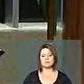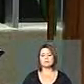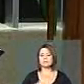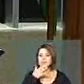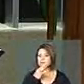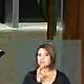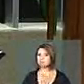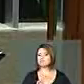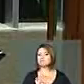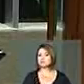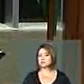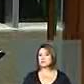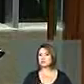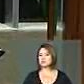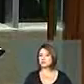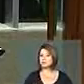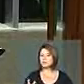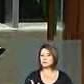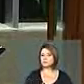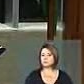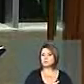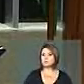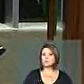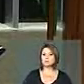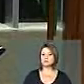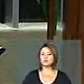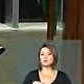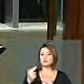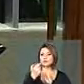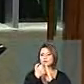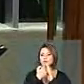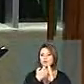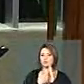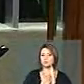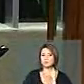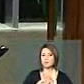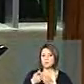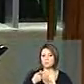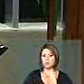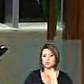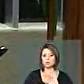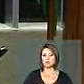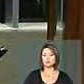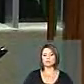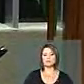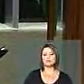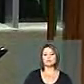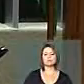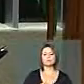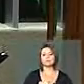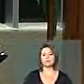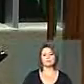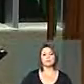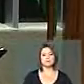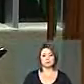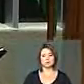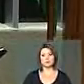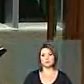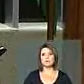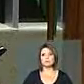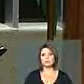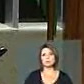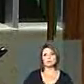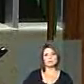Certamente o debate travado entre os projetos que disputaram as eleições presidenciais e também as